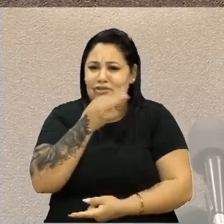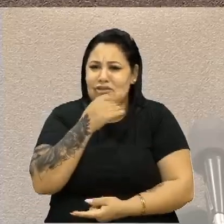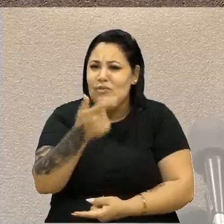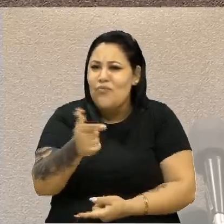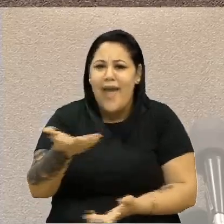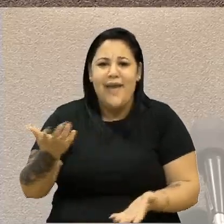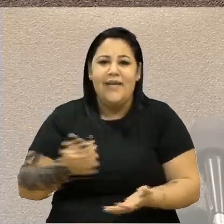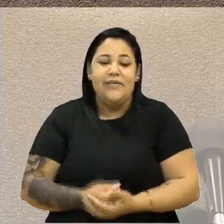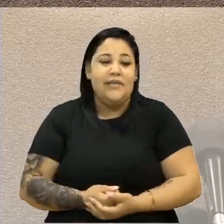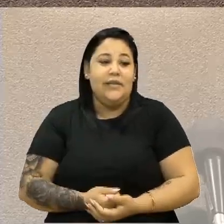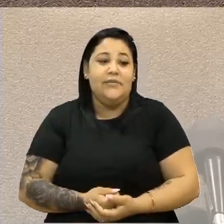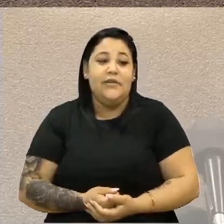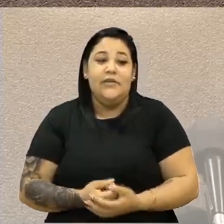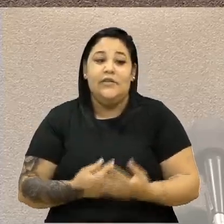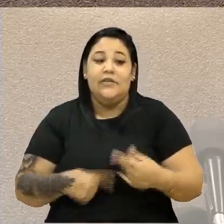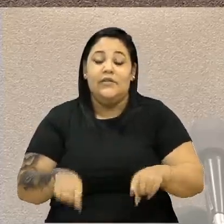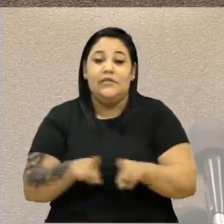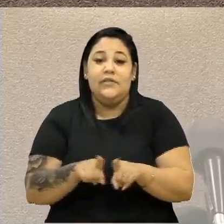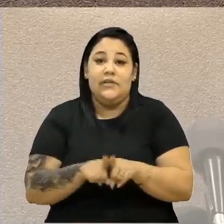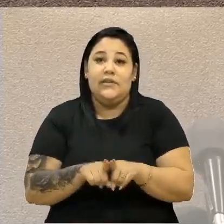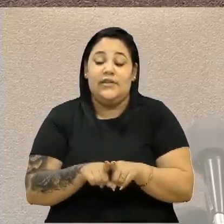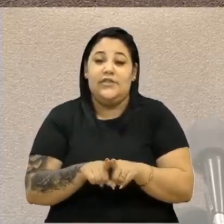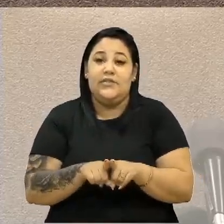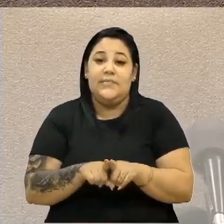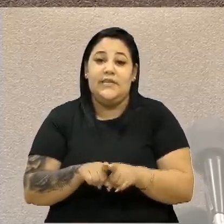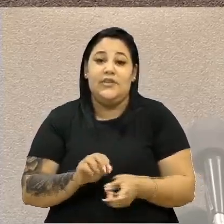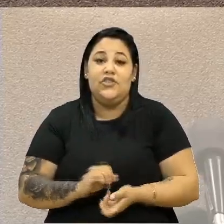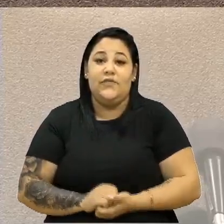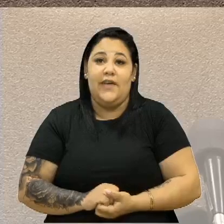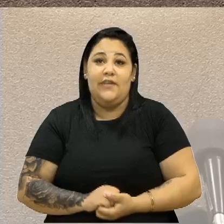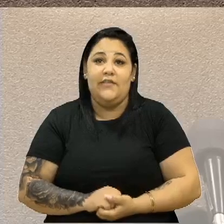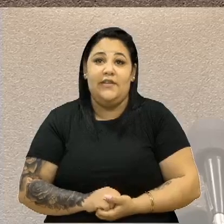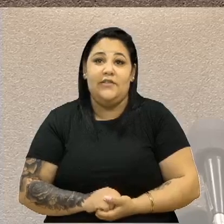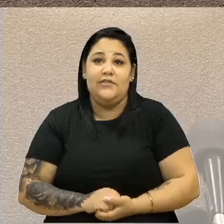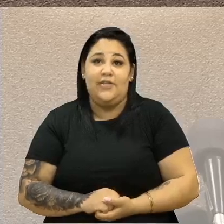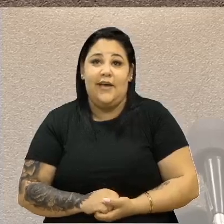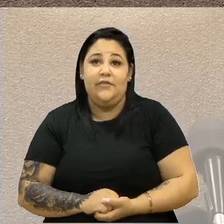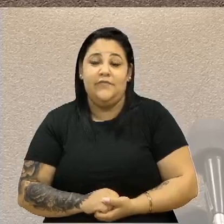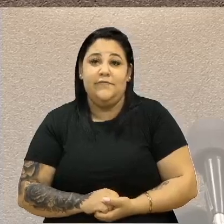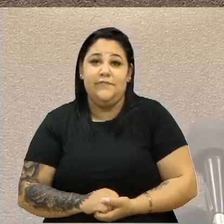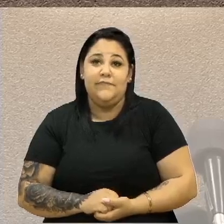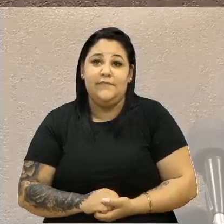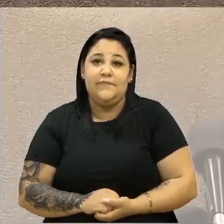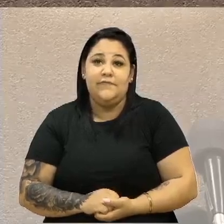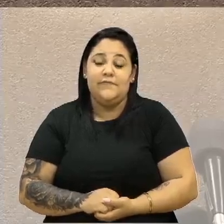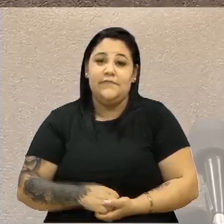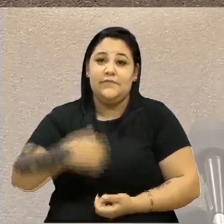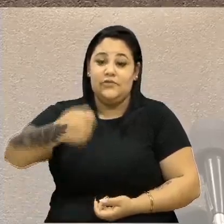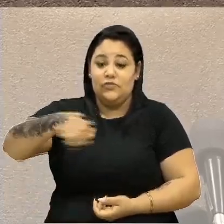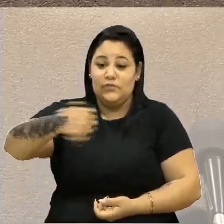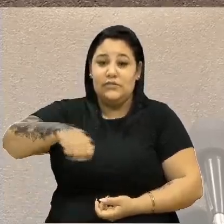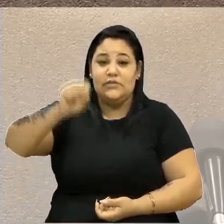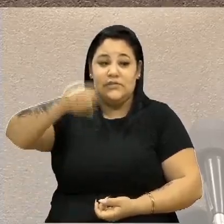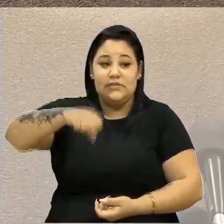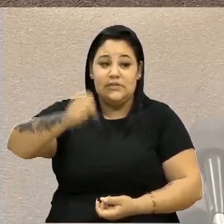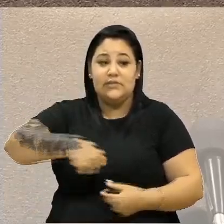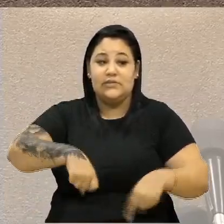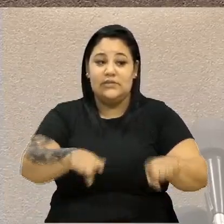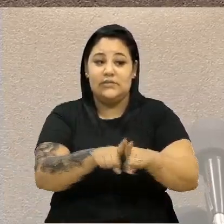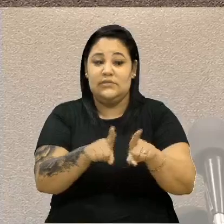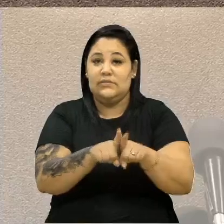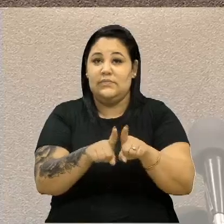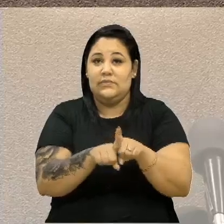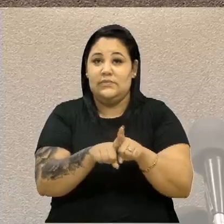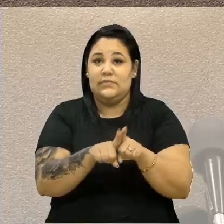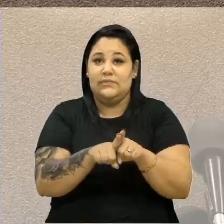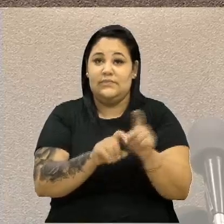pessoas continuam reclamando. Então, é bonito em outros municípios, quando se tenta fazer aqui, não é bonito. Então, a gente precisa também mudar a mentalidade